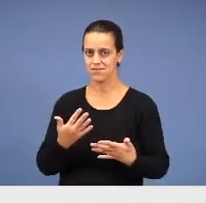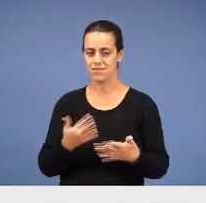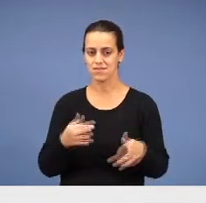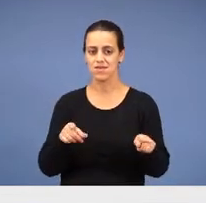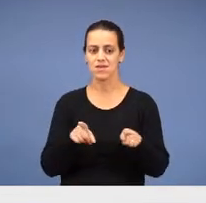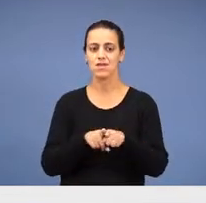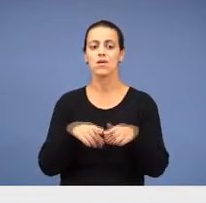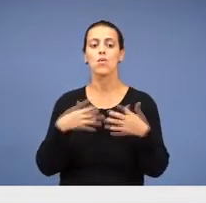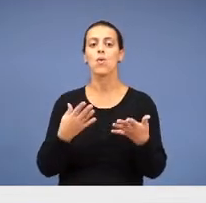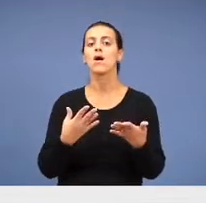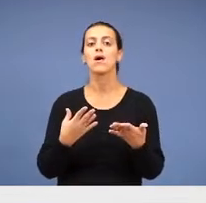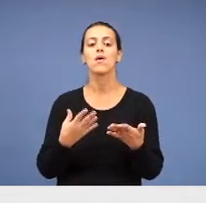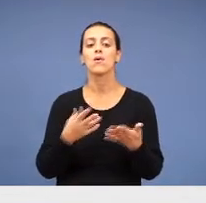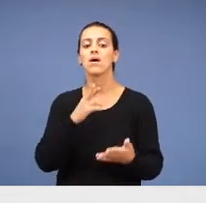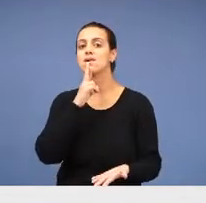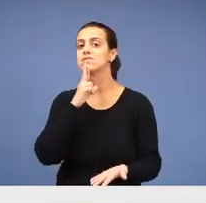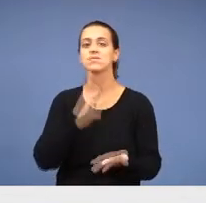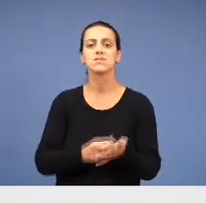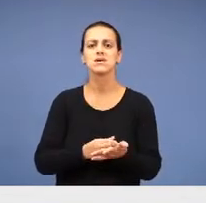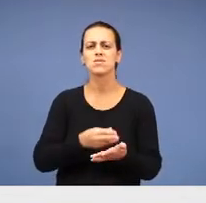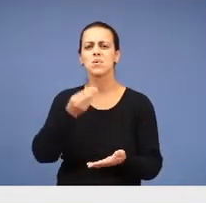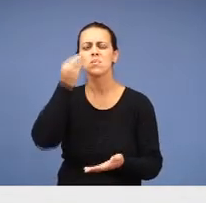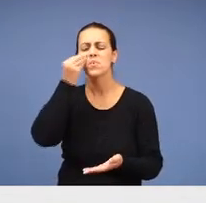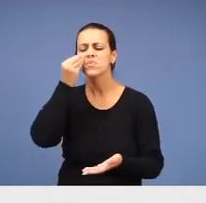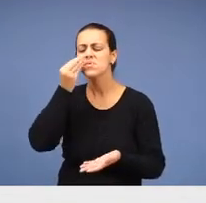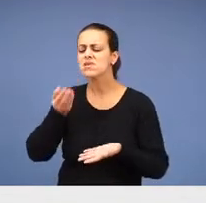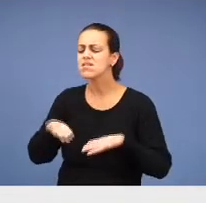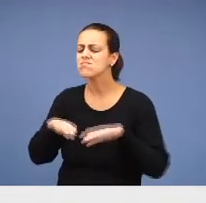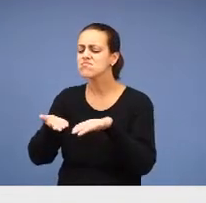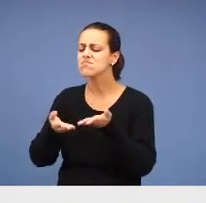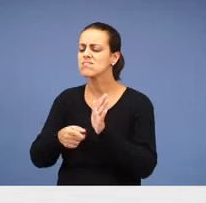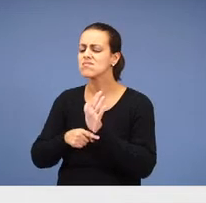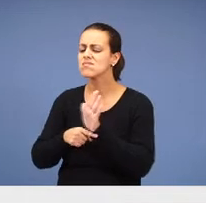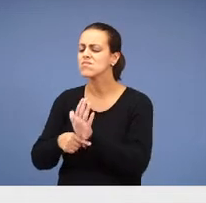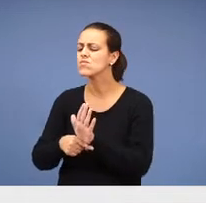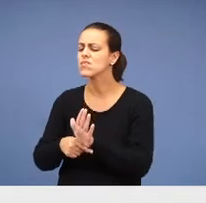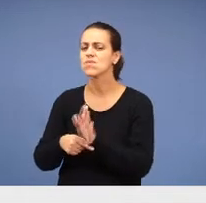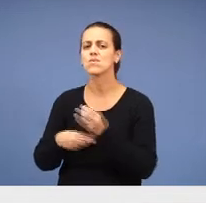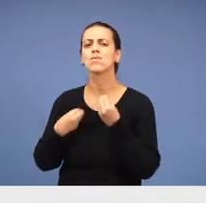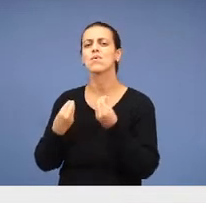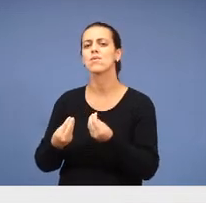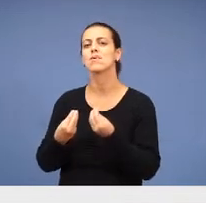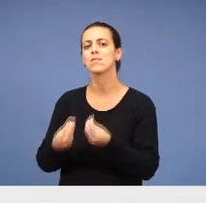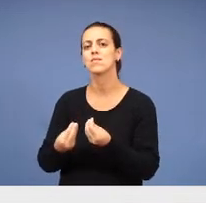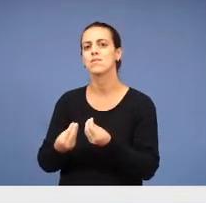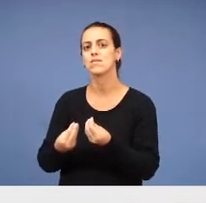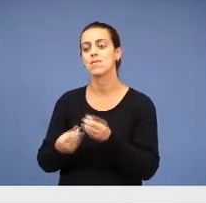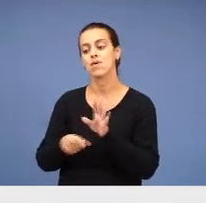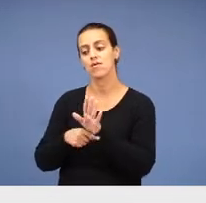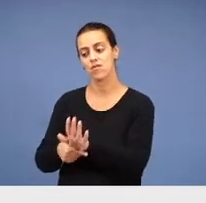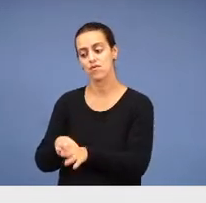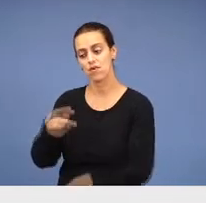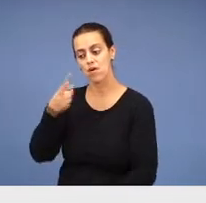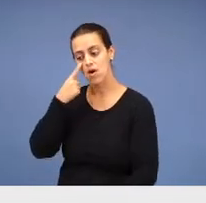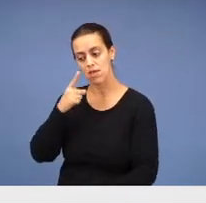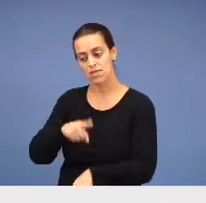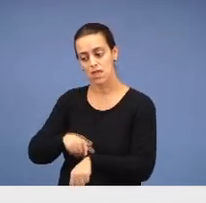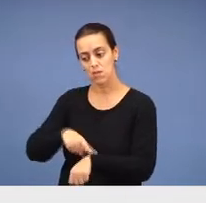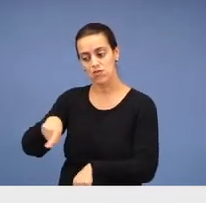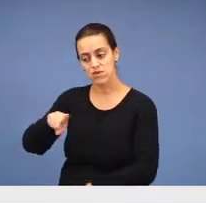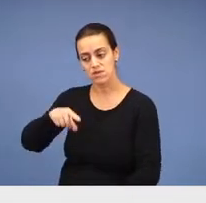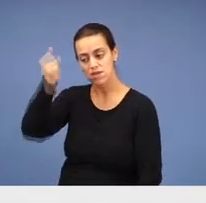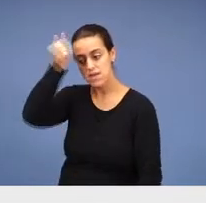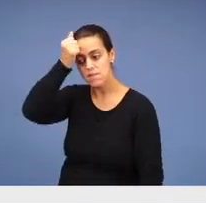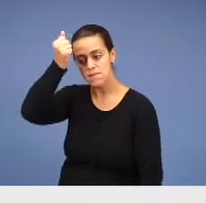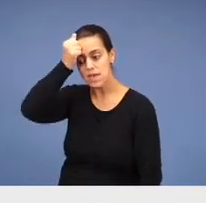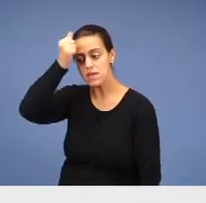do corpo. Foi dada uma oportunidade. Qual foi a oportunidade que foi dada? Dê-lhe tempo para que se arrependesse. Sabe